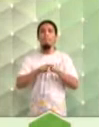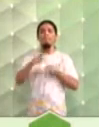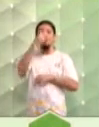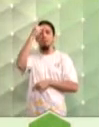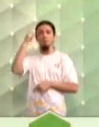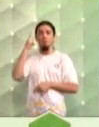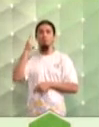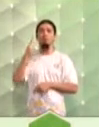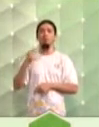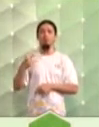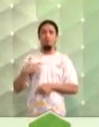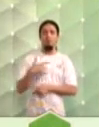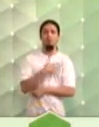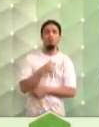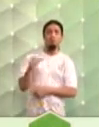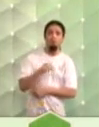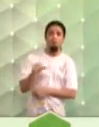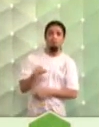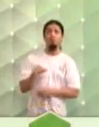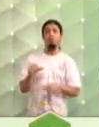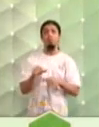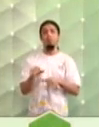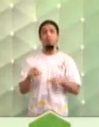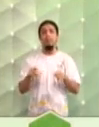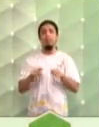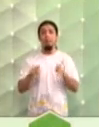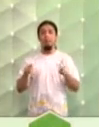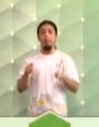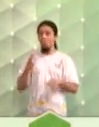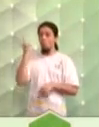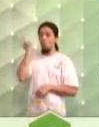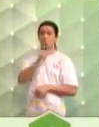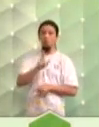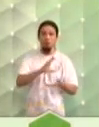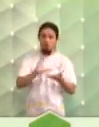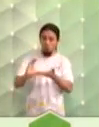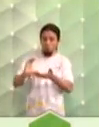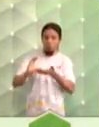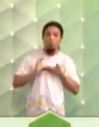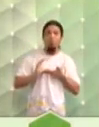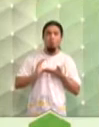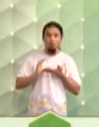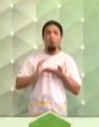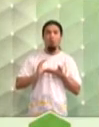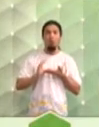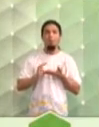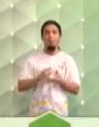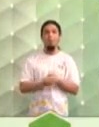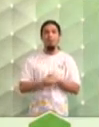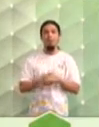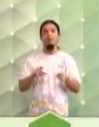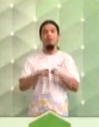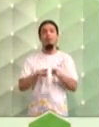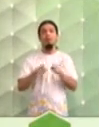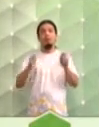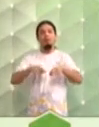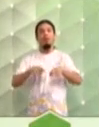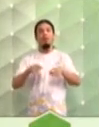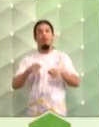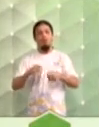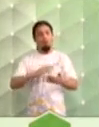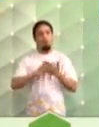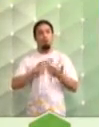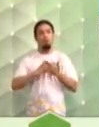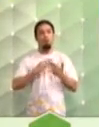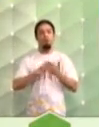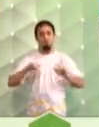com certeza, sem ter para onde recorrer e Isso. ganhou a premiação da Secretaria da Fazenda e acabou marcando até cirurgia é verdade, e está bem hoje, né? É verdade, a